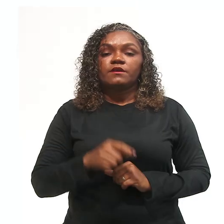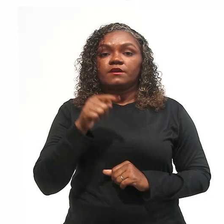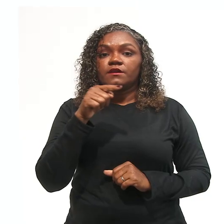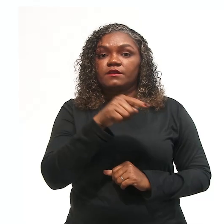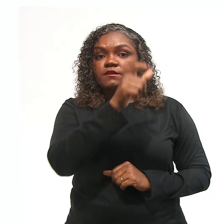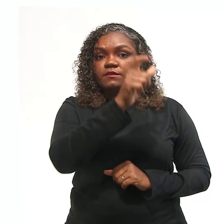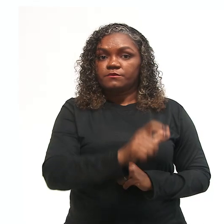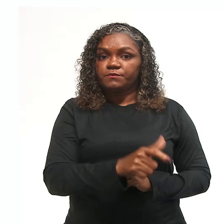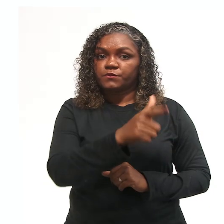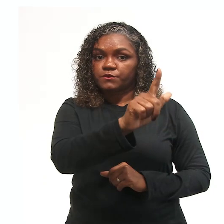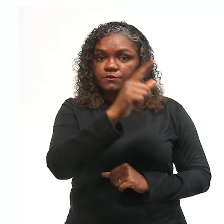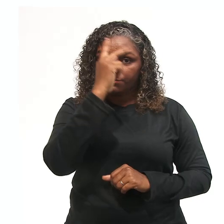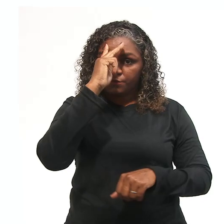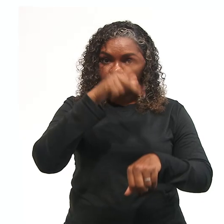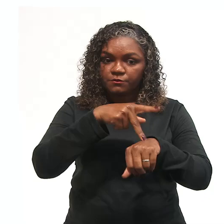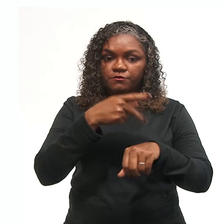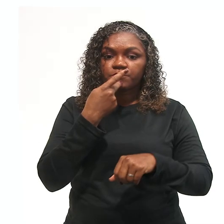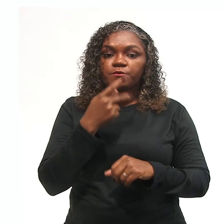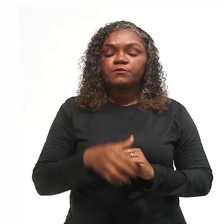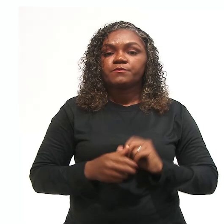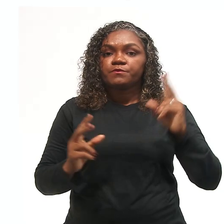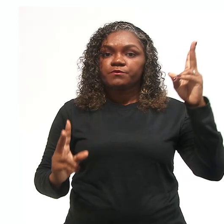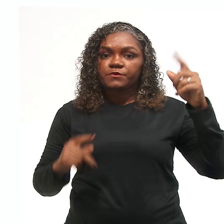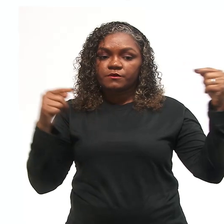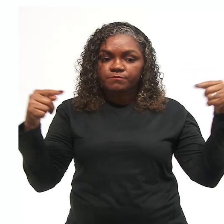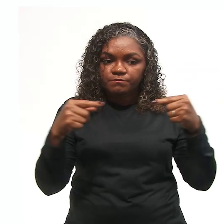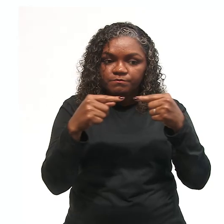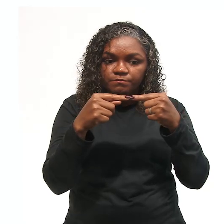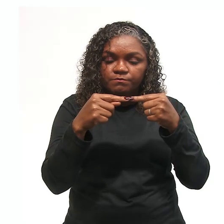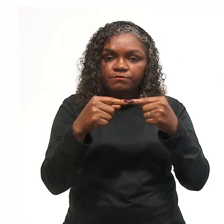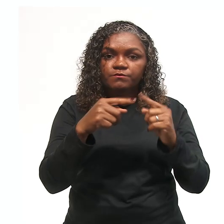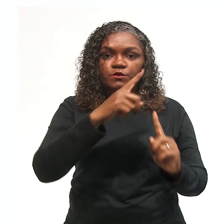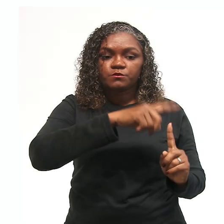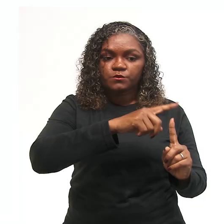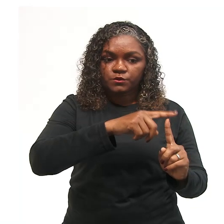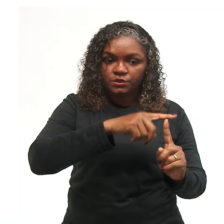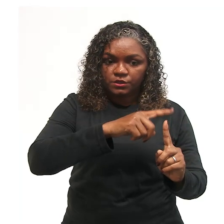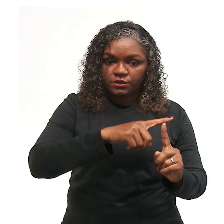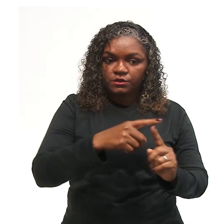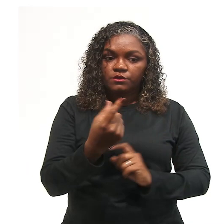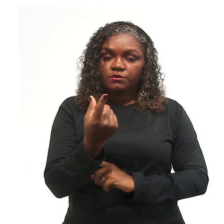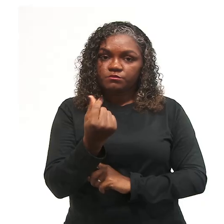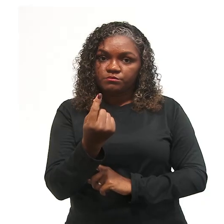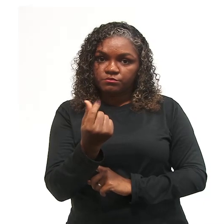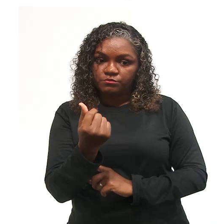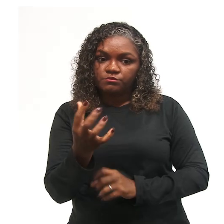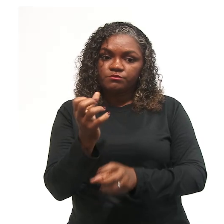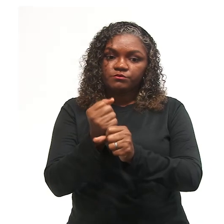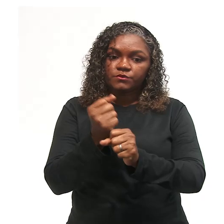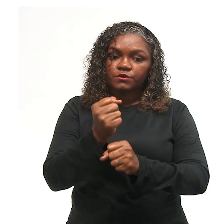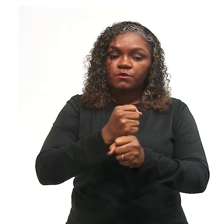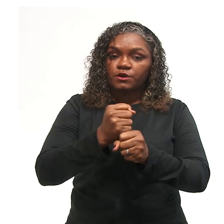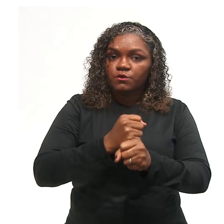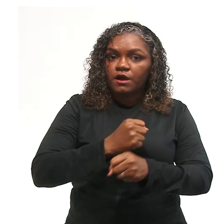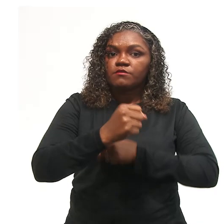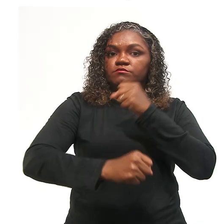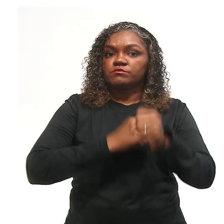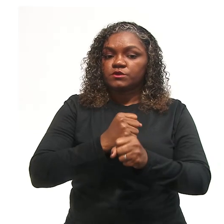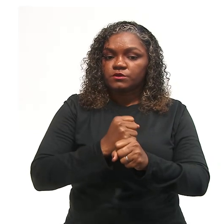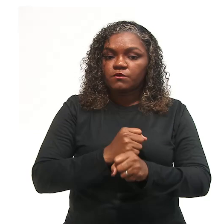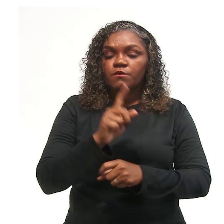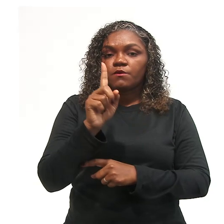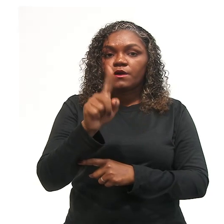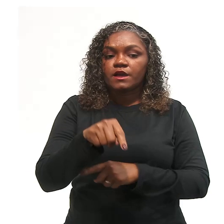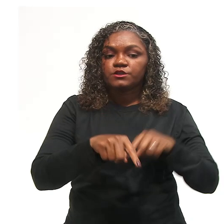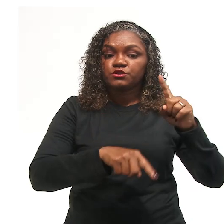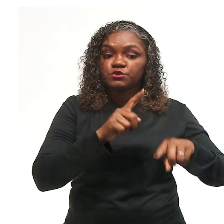ele diz que, de acordo com o modelo de integração entre planejamento e orçamento, o orçamento anual consiste em